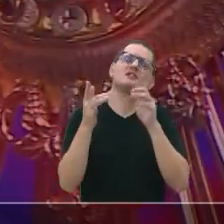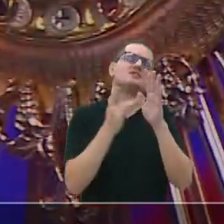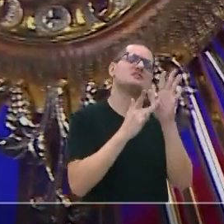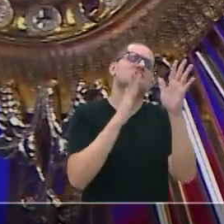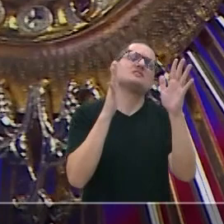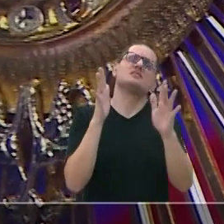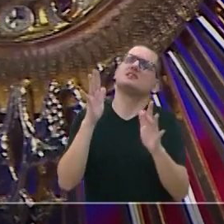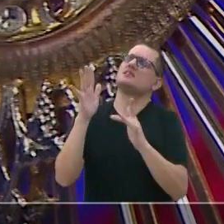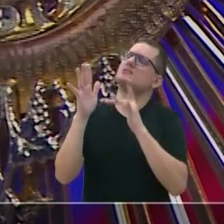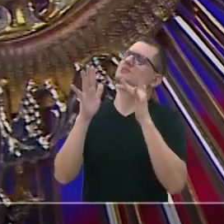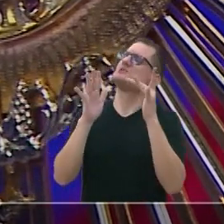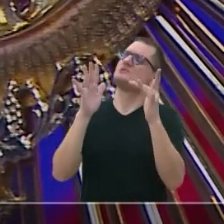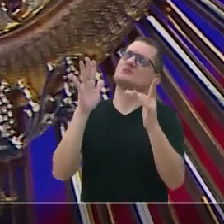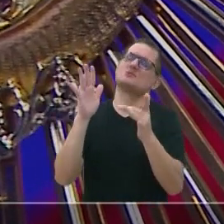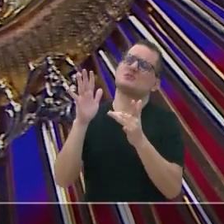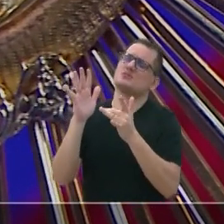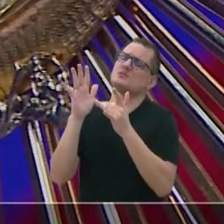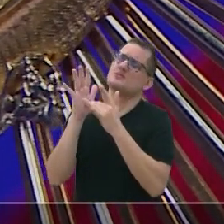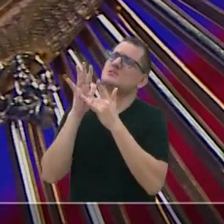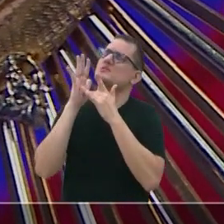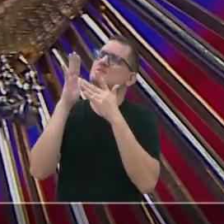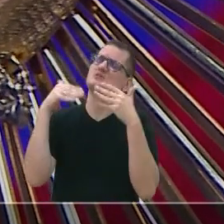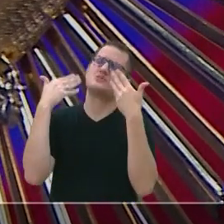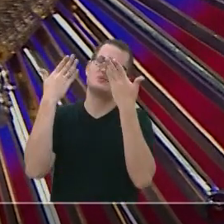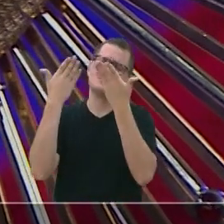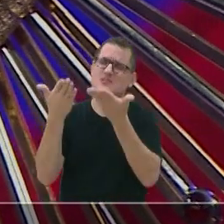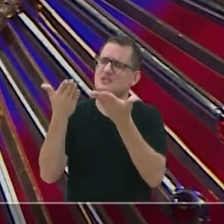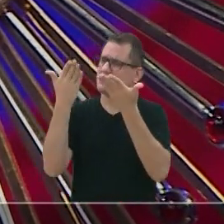Yeshua, tu